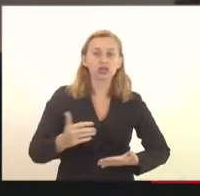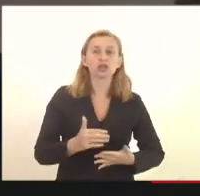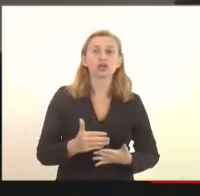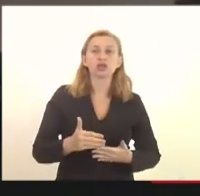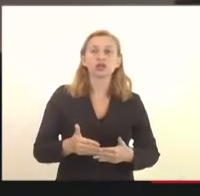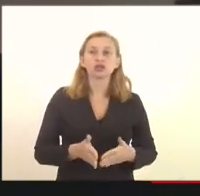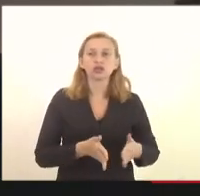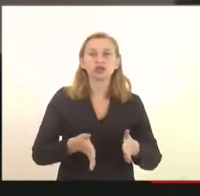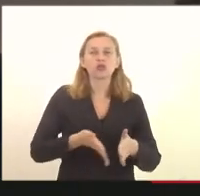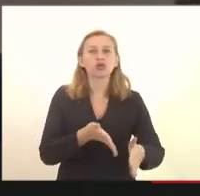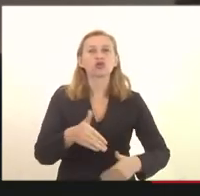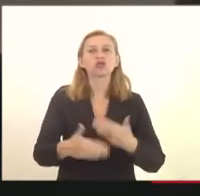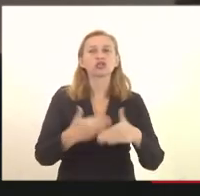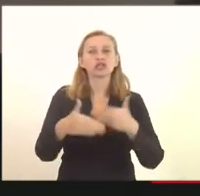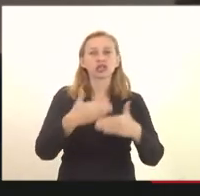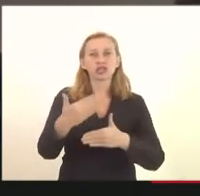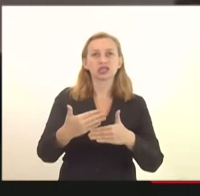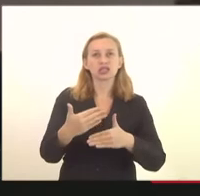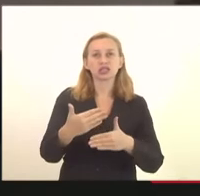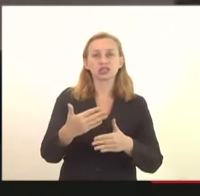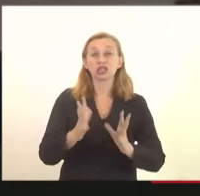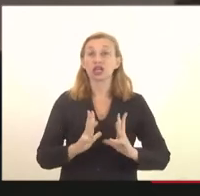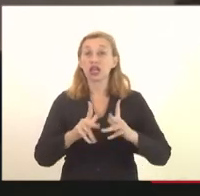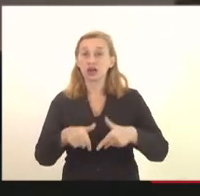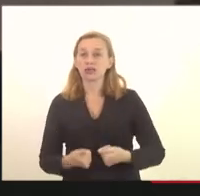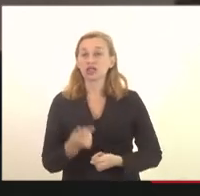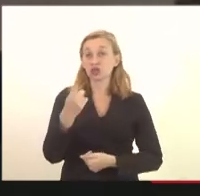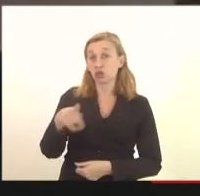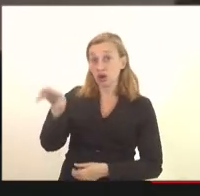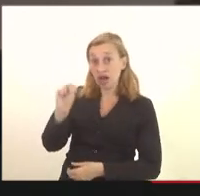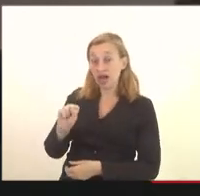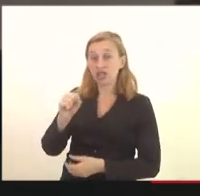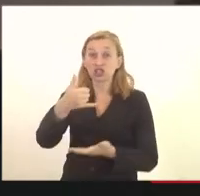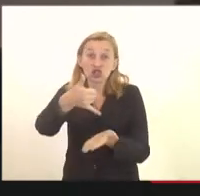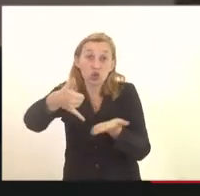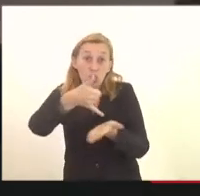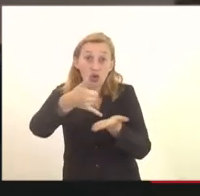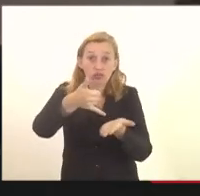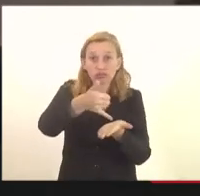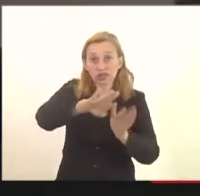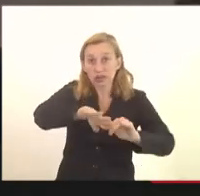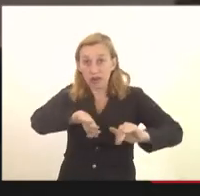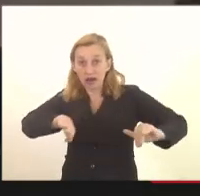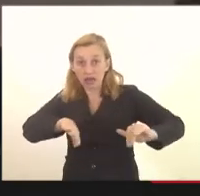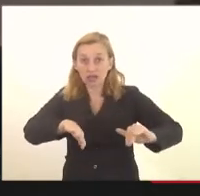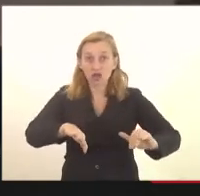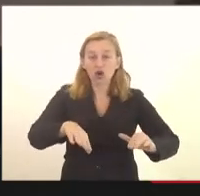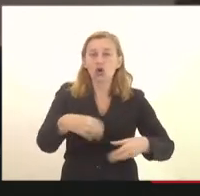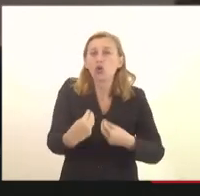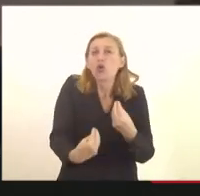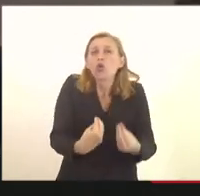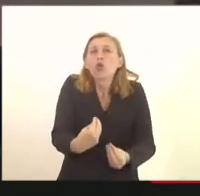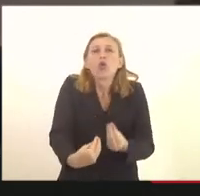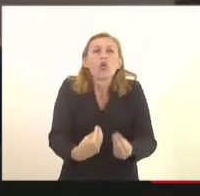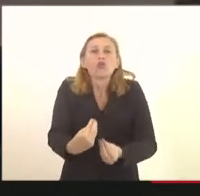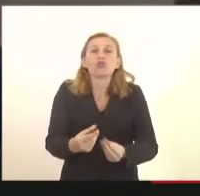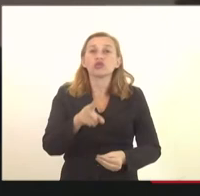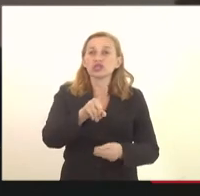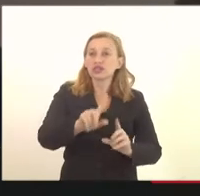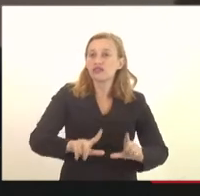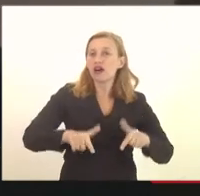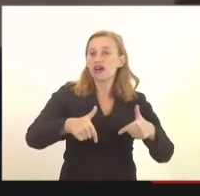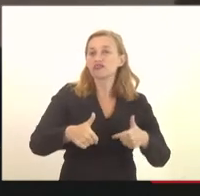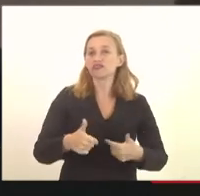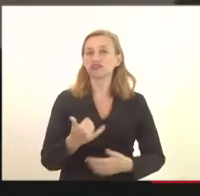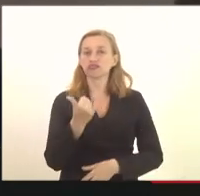melhoramento do processo de tratamento de gás, de óleo, a separação, a retirada de contaminantes, a forma com que você vai gerar energia